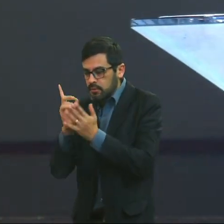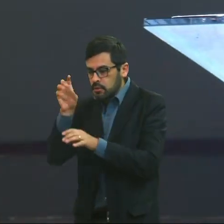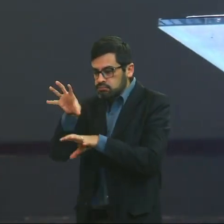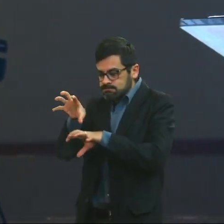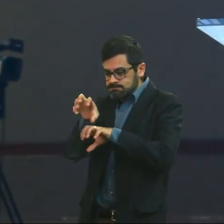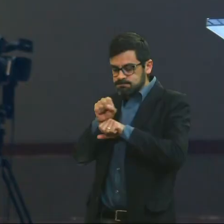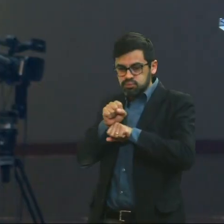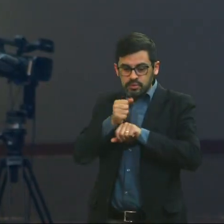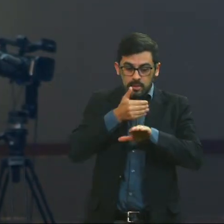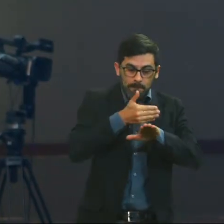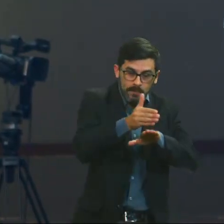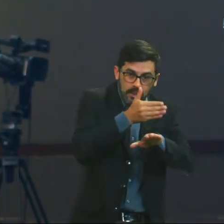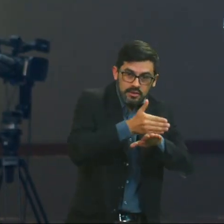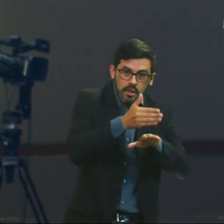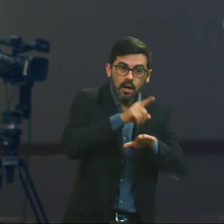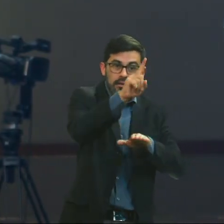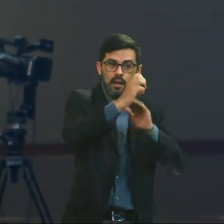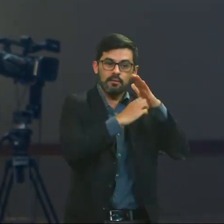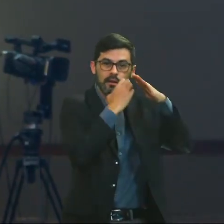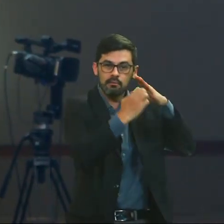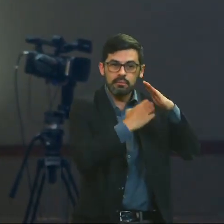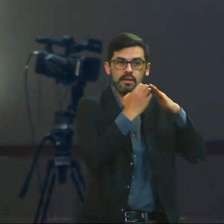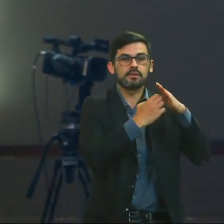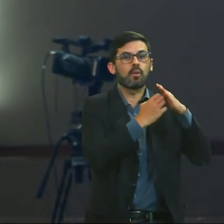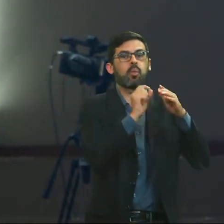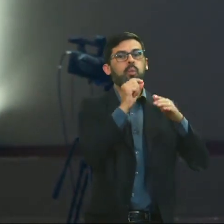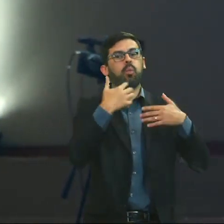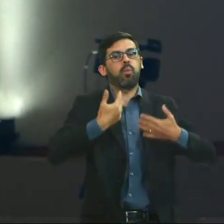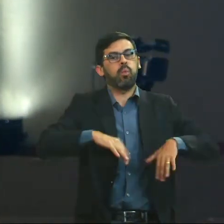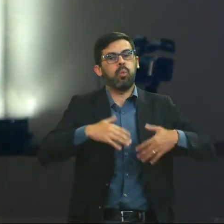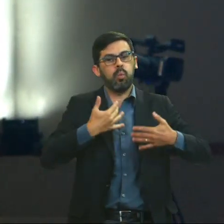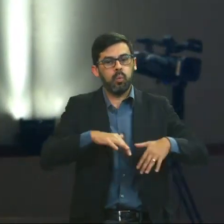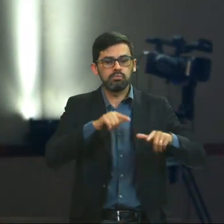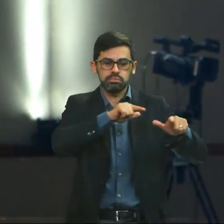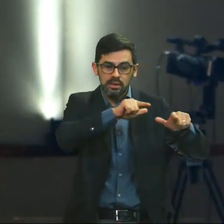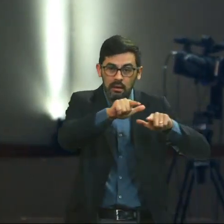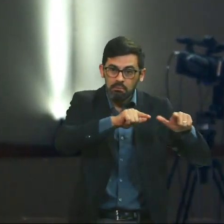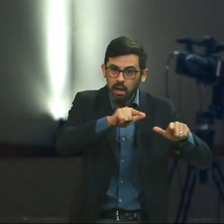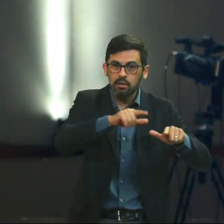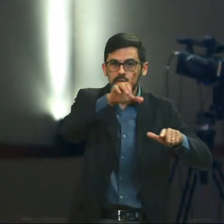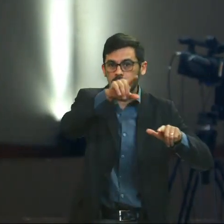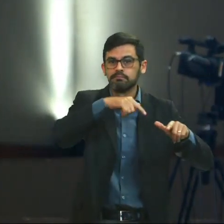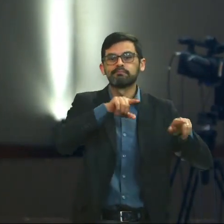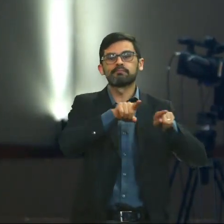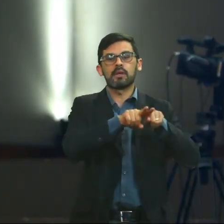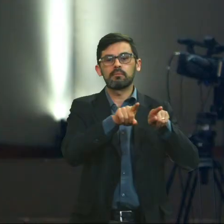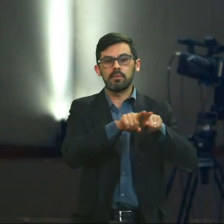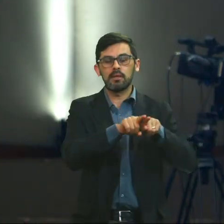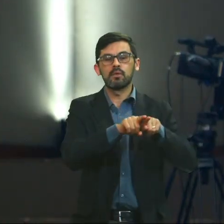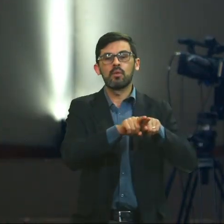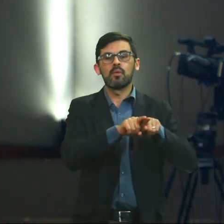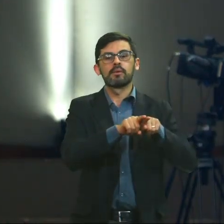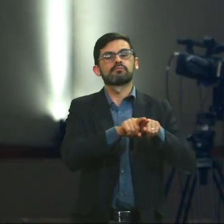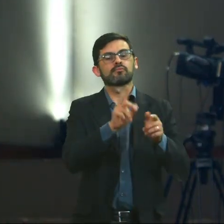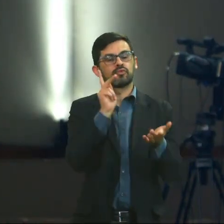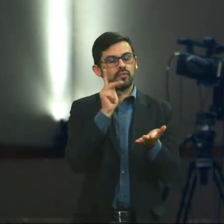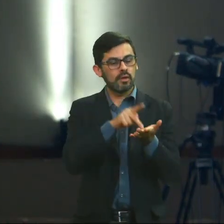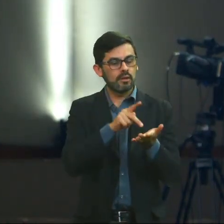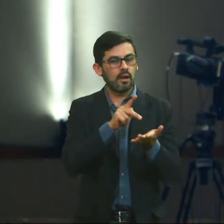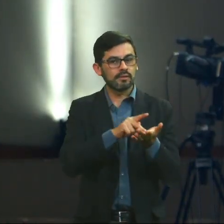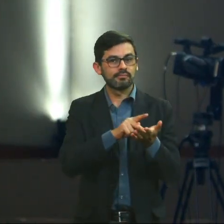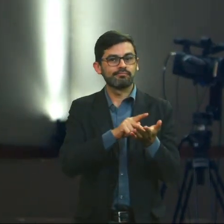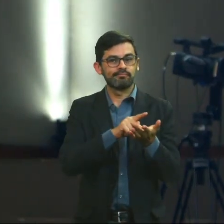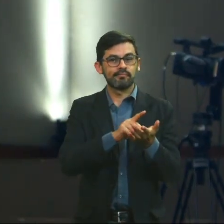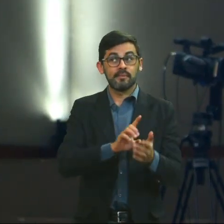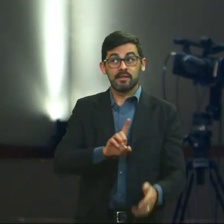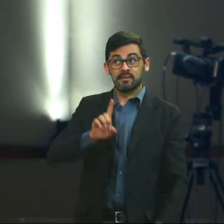no teu negócio, sim, na tua empresa, no teu trabalho, você vai